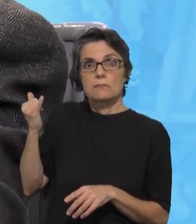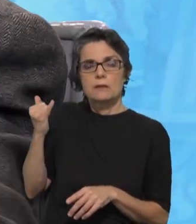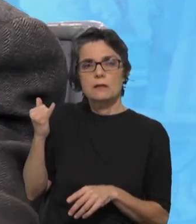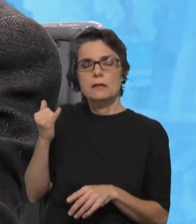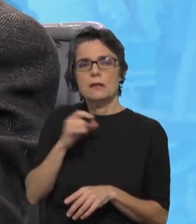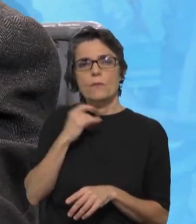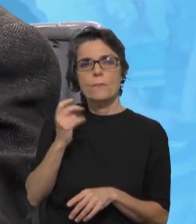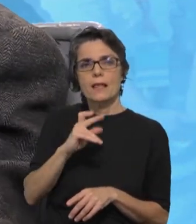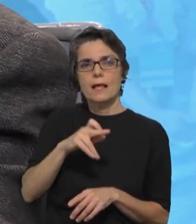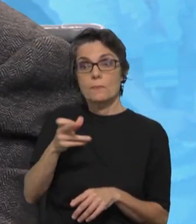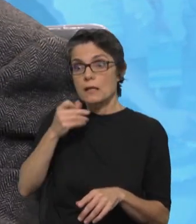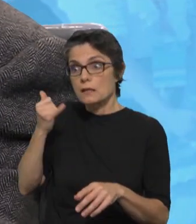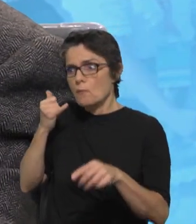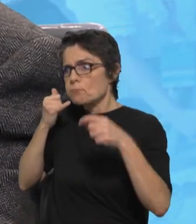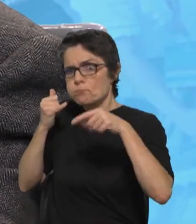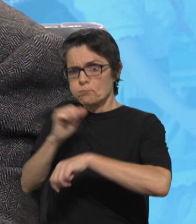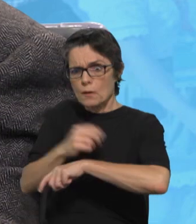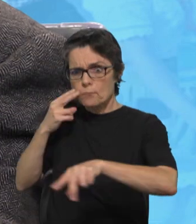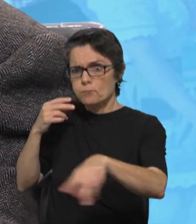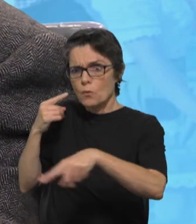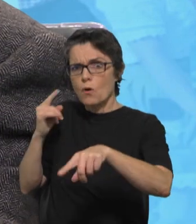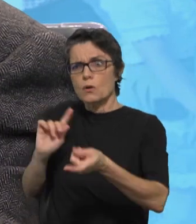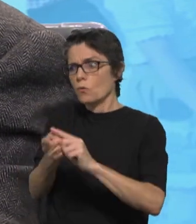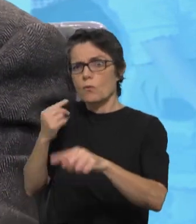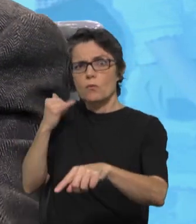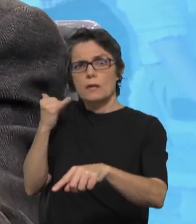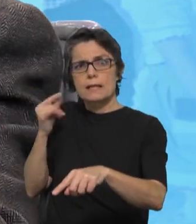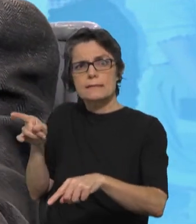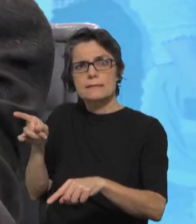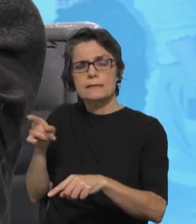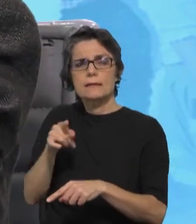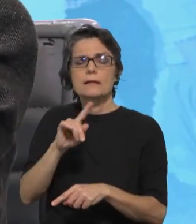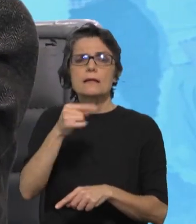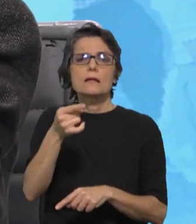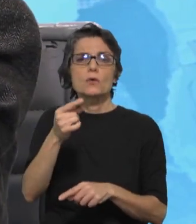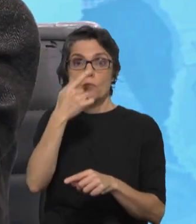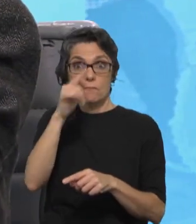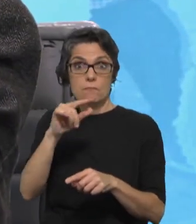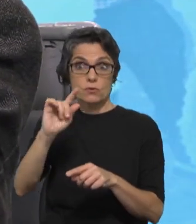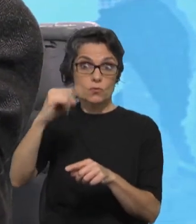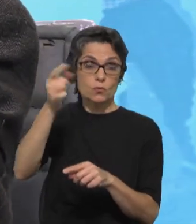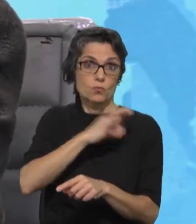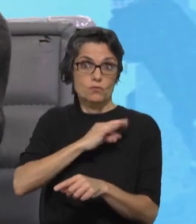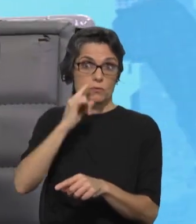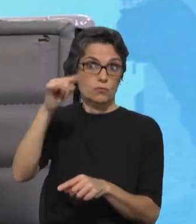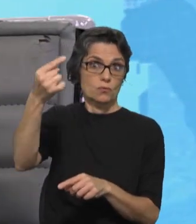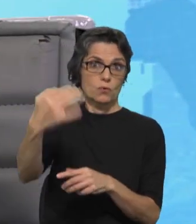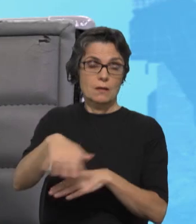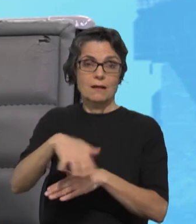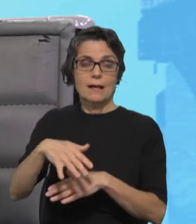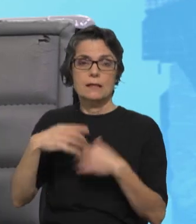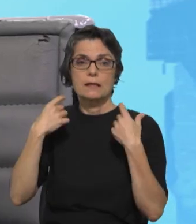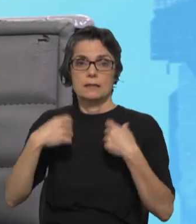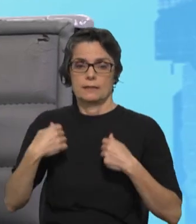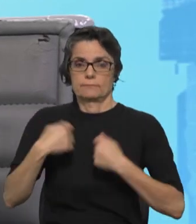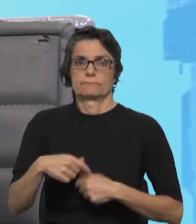Alberto, a descrever o que se passava, quando um senhor do outro lado, no passeio, de gabardine,